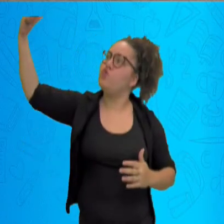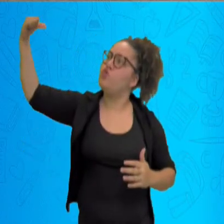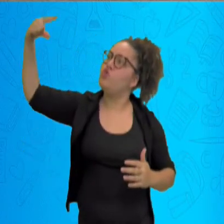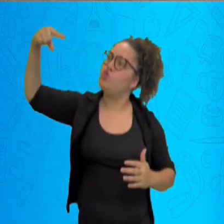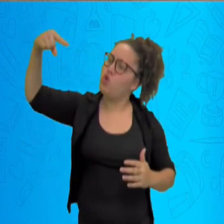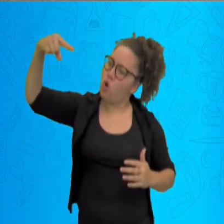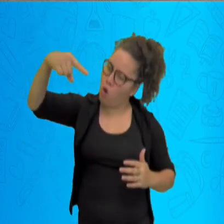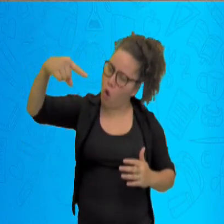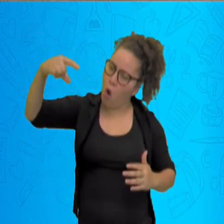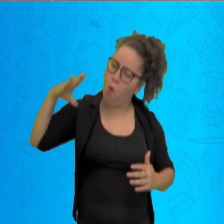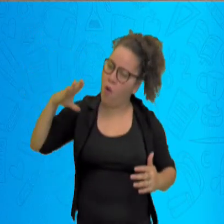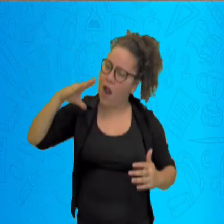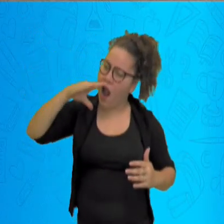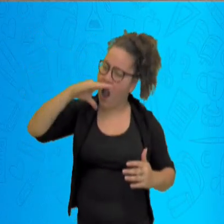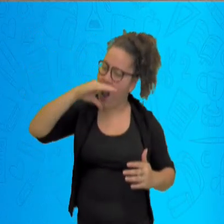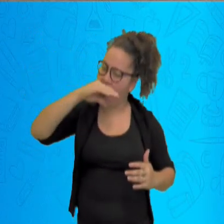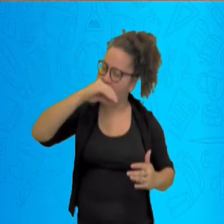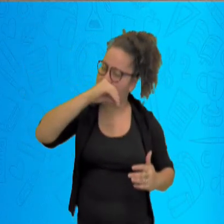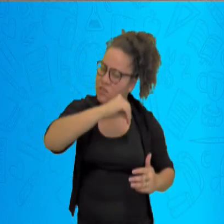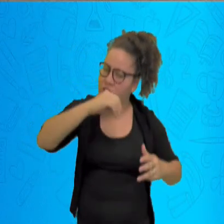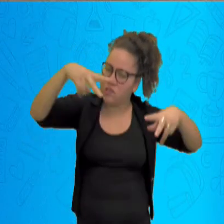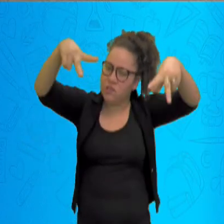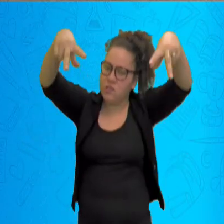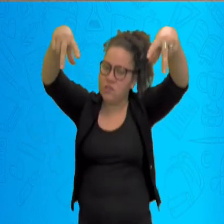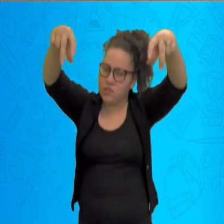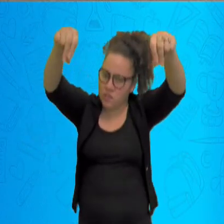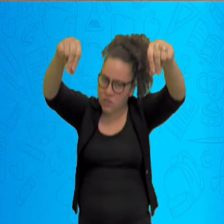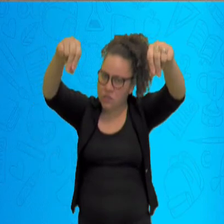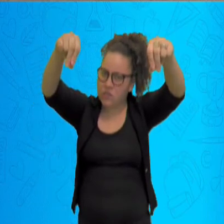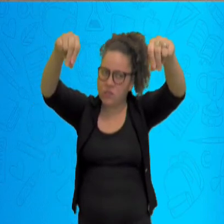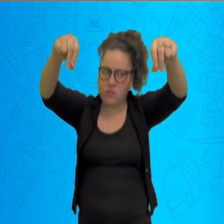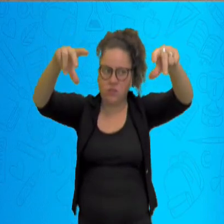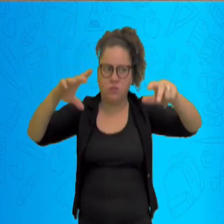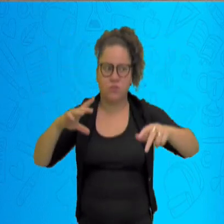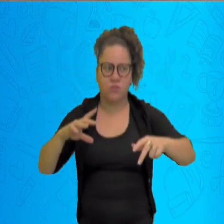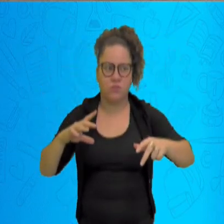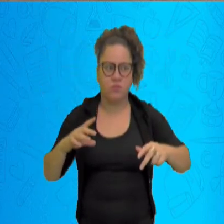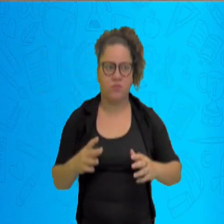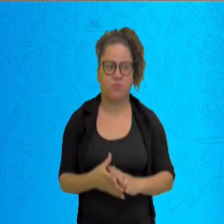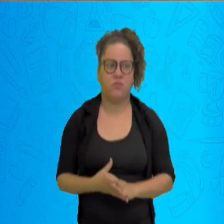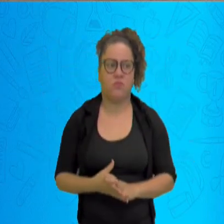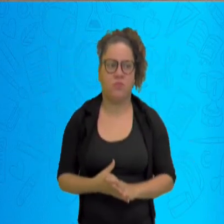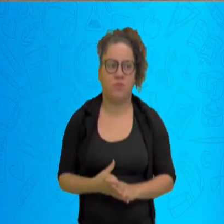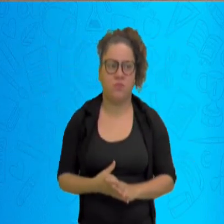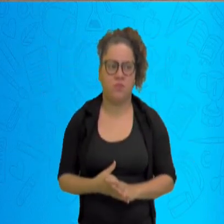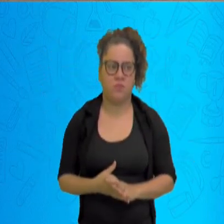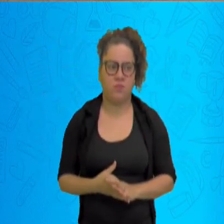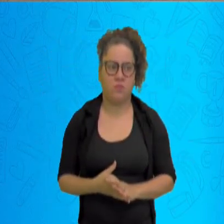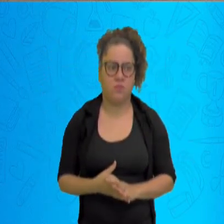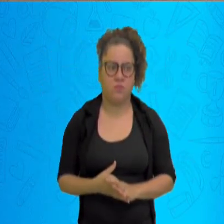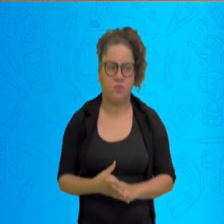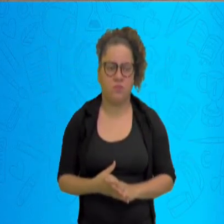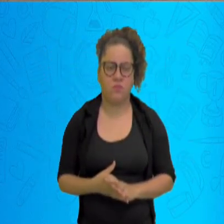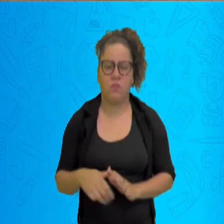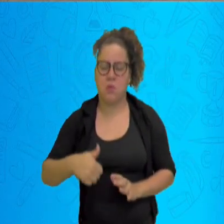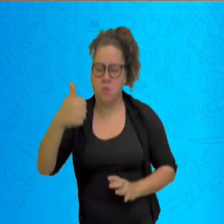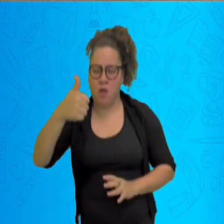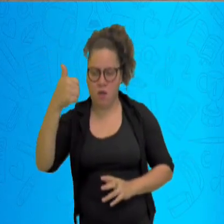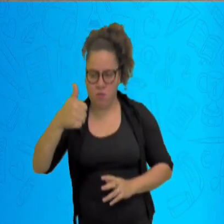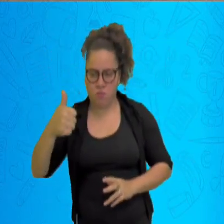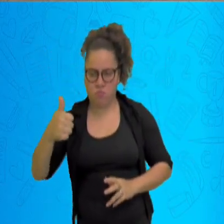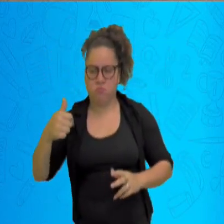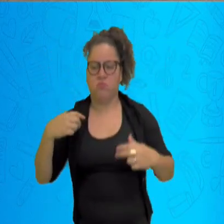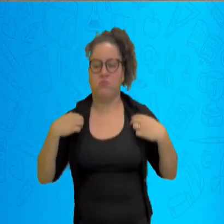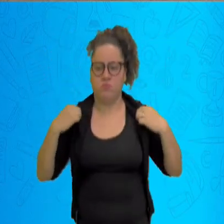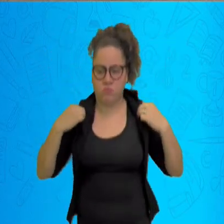faz? Ele aquece a roupa. Não, vamos consertar aí um pouquinho. Olha, primeiro a roupa está no